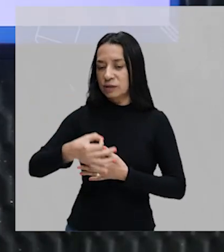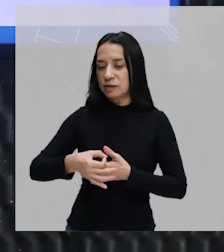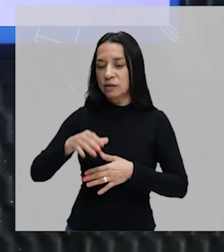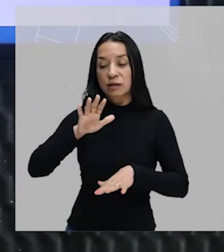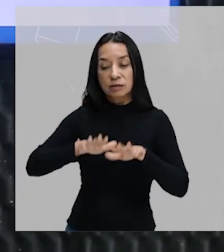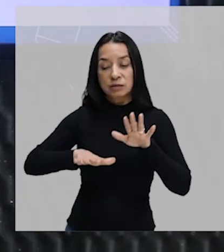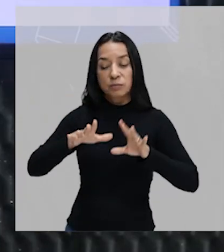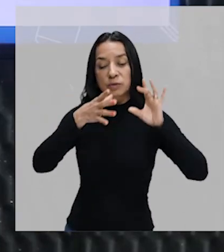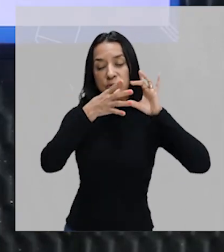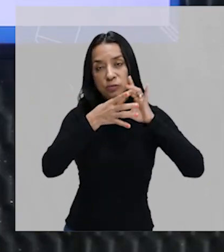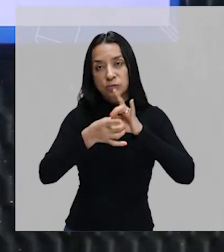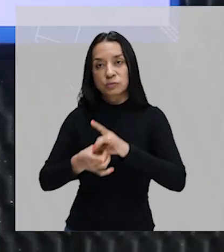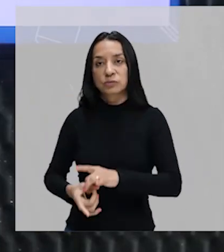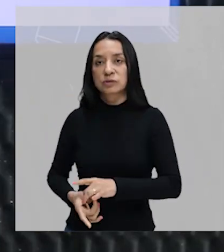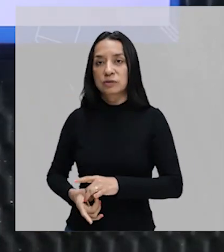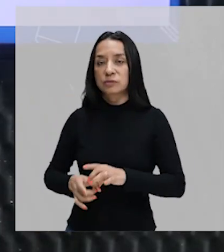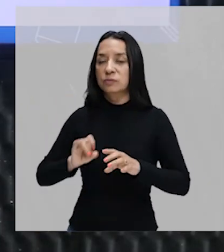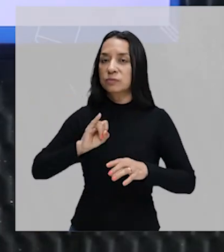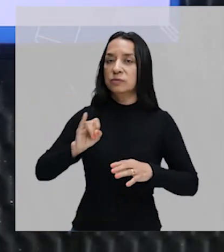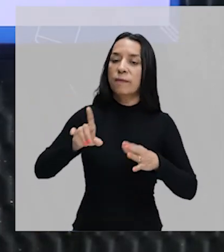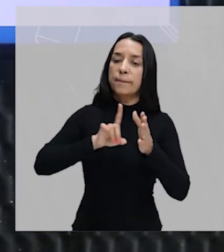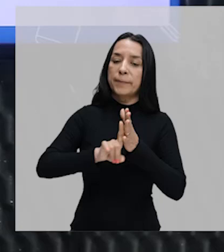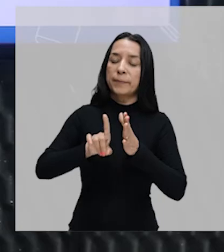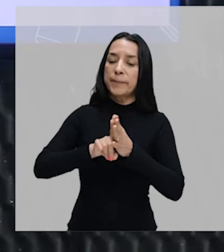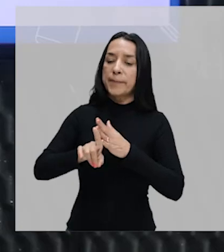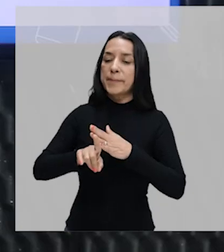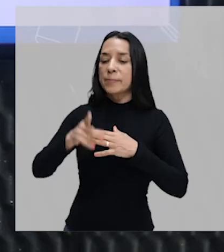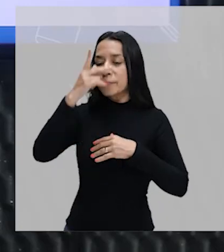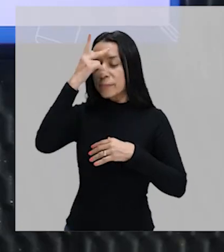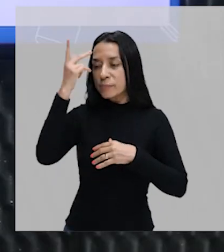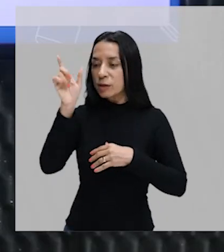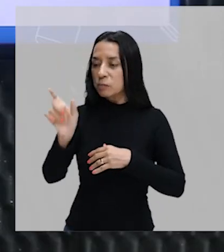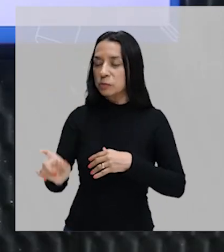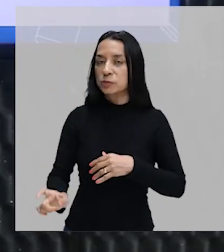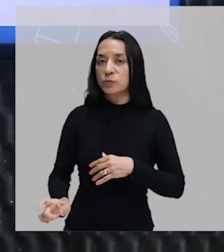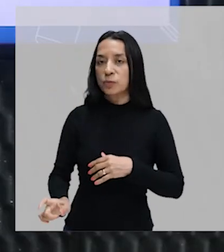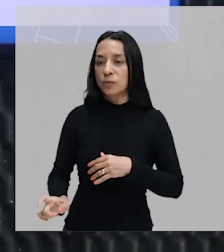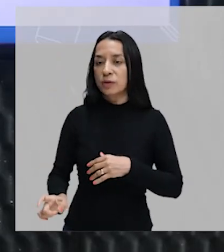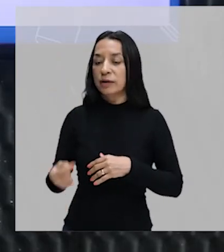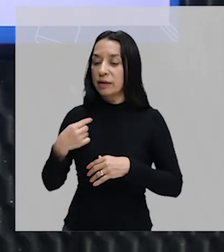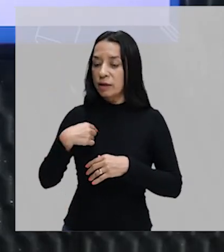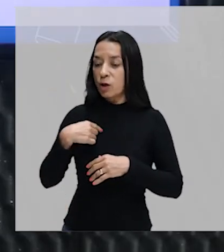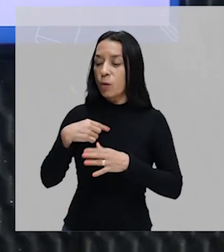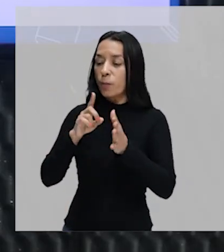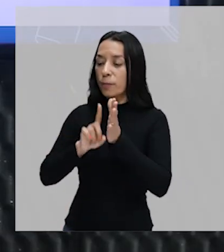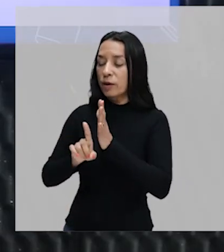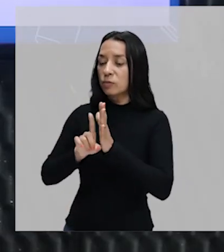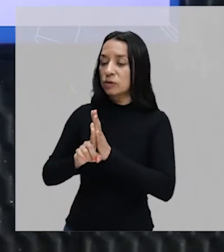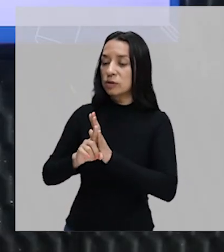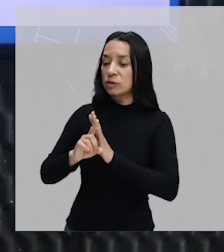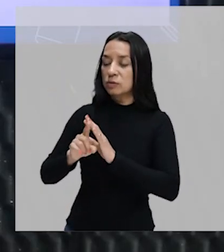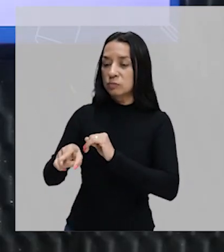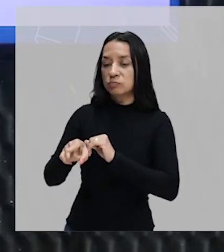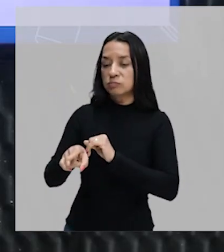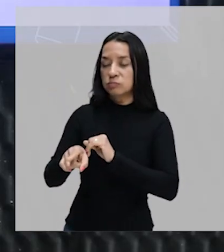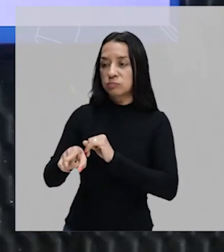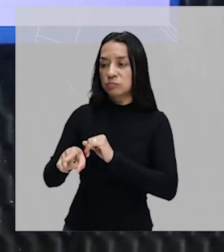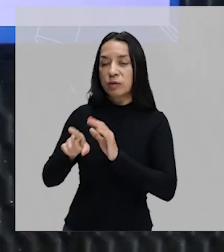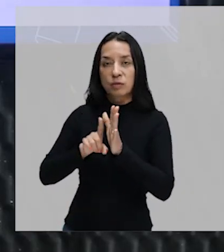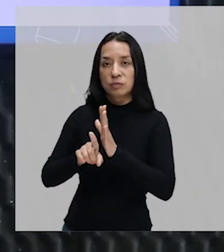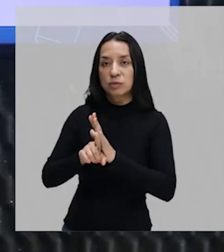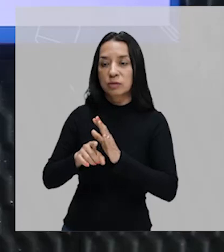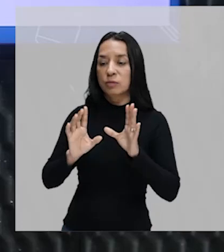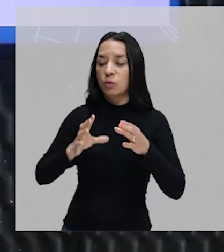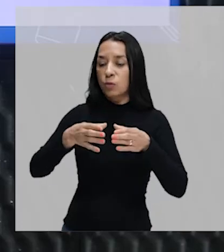minha contextualização. Se eu estou perguntando para alguém, eu emissor e outra pessoa receptor, se eu estou perguntando para